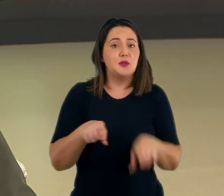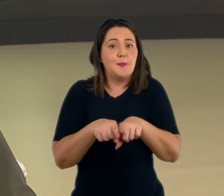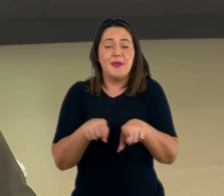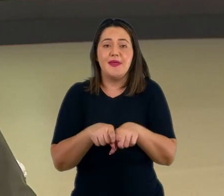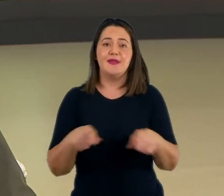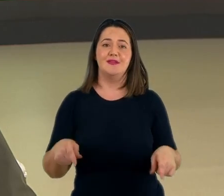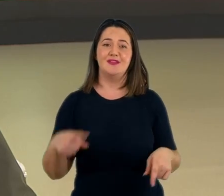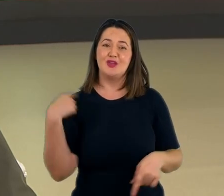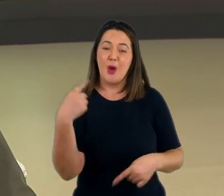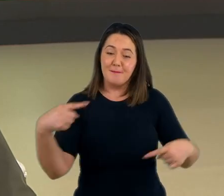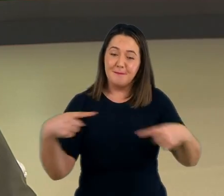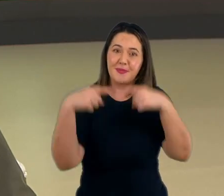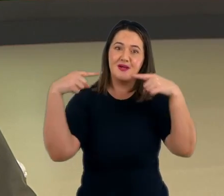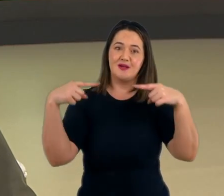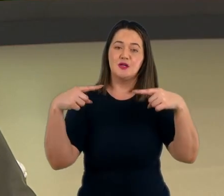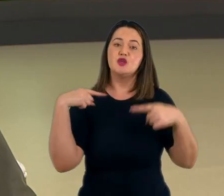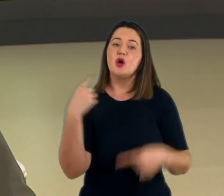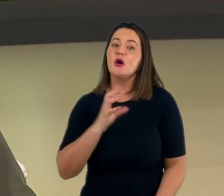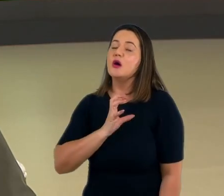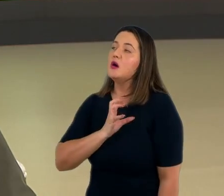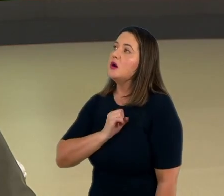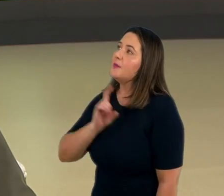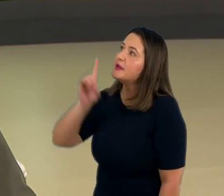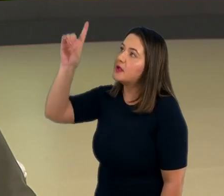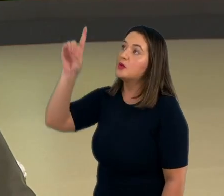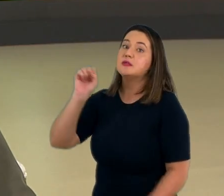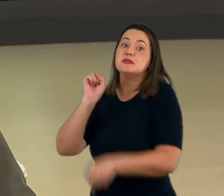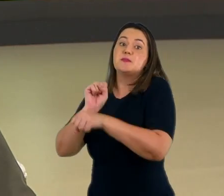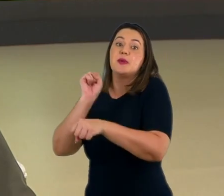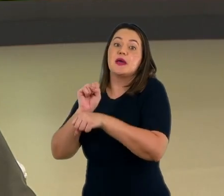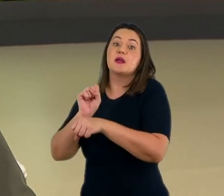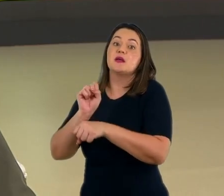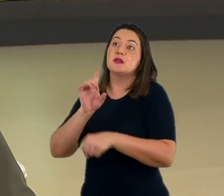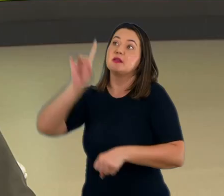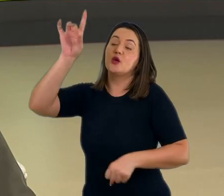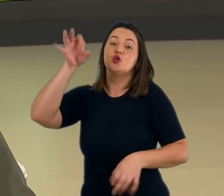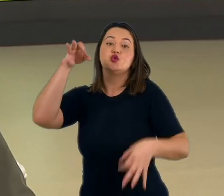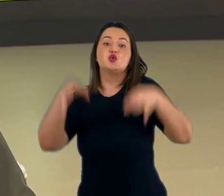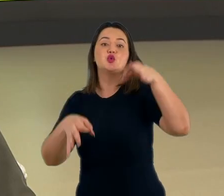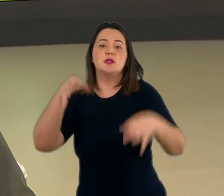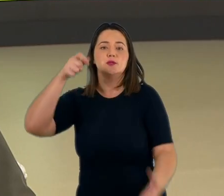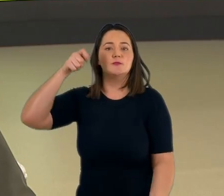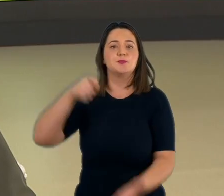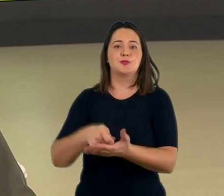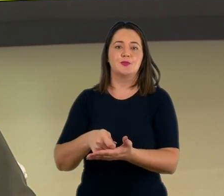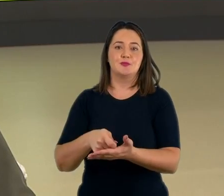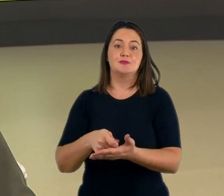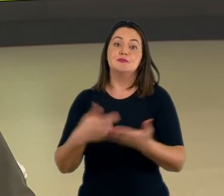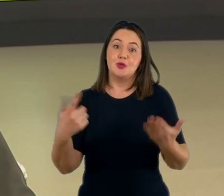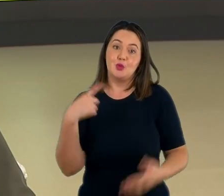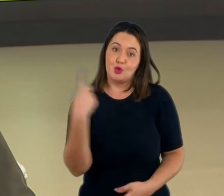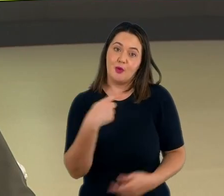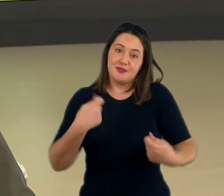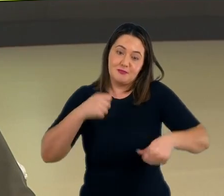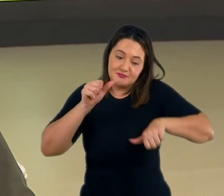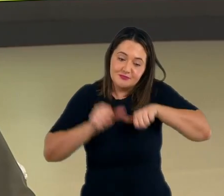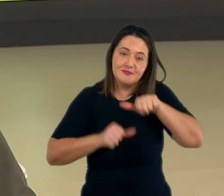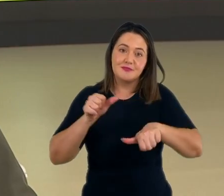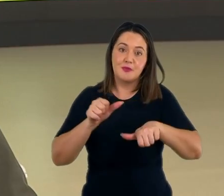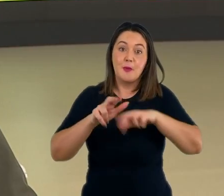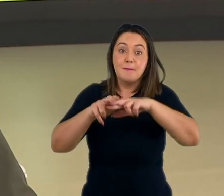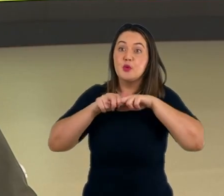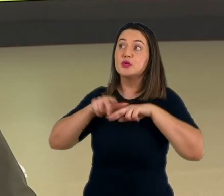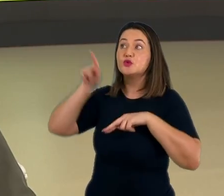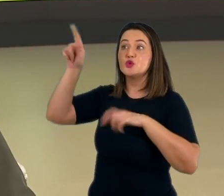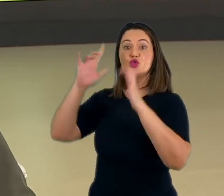todos aqueles que amam a Deus e aguardam o juízo divino, aqueles que estão aguardando a volta de Jesus.